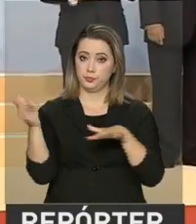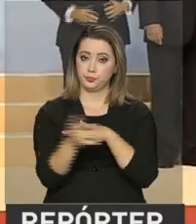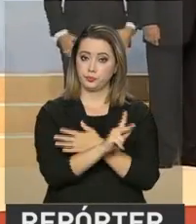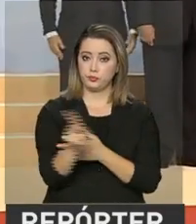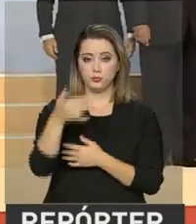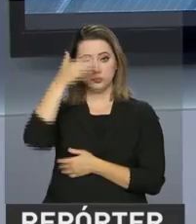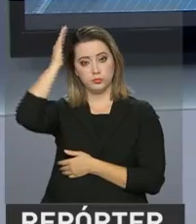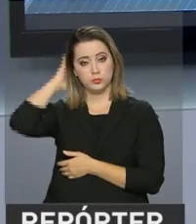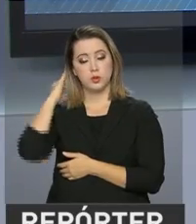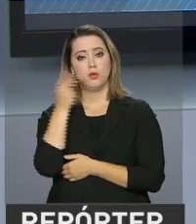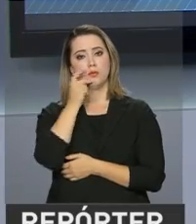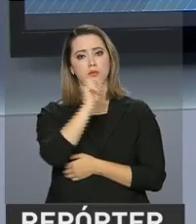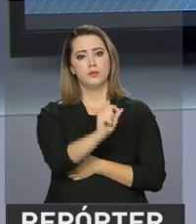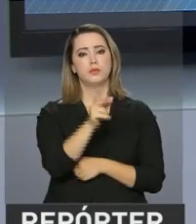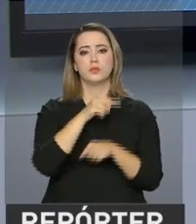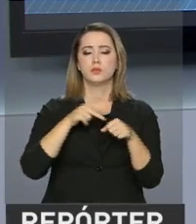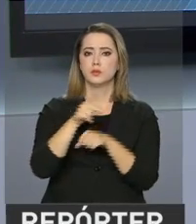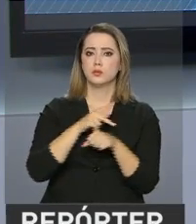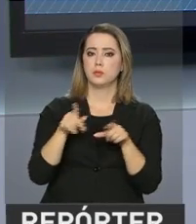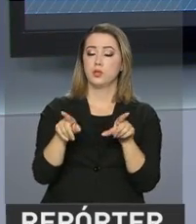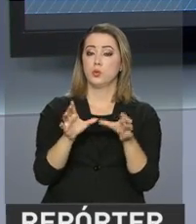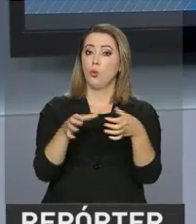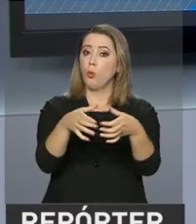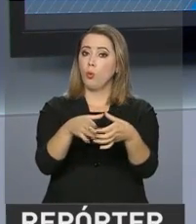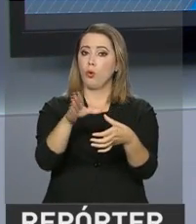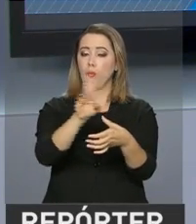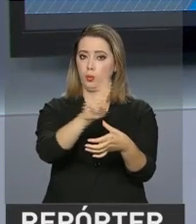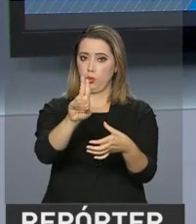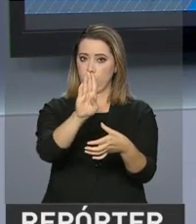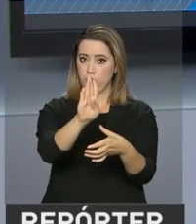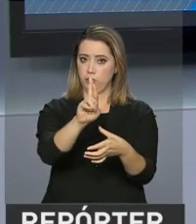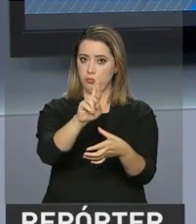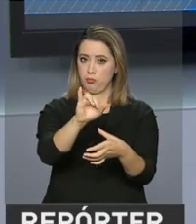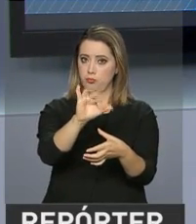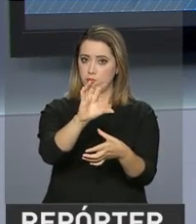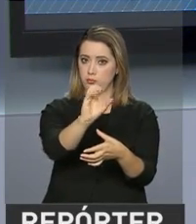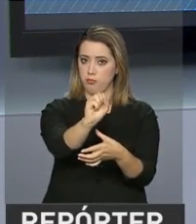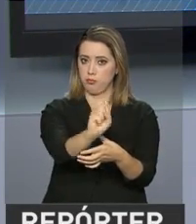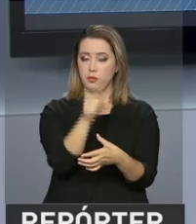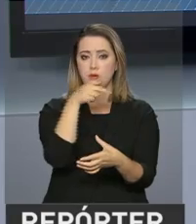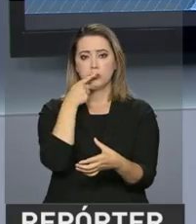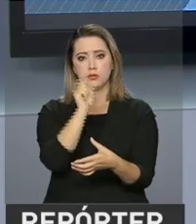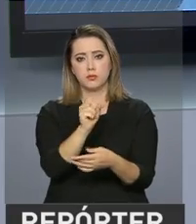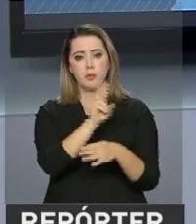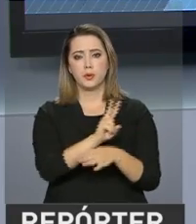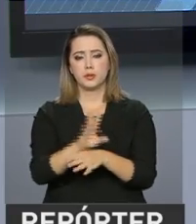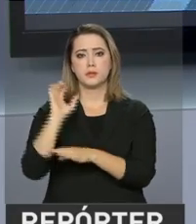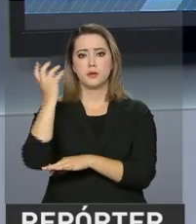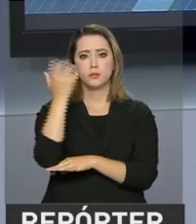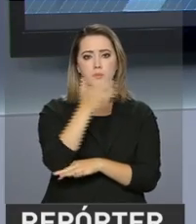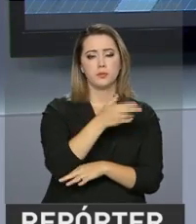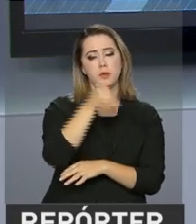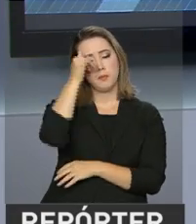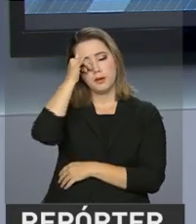o presidente Michel Temer adiantou que os países do BRICS vão defender, na reunião de cúpula, ações de proteção ao meio ambiente